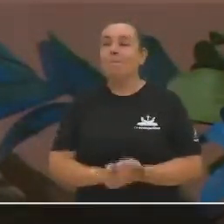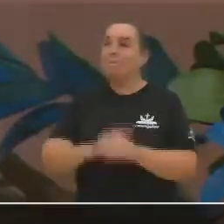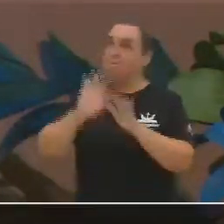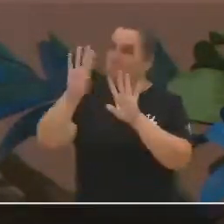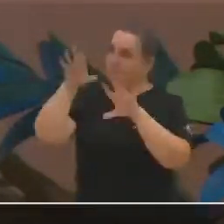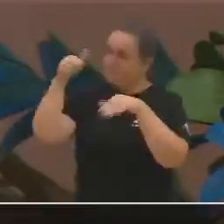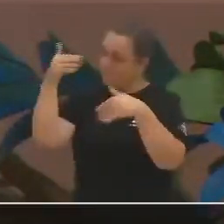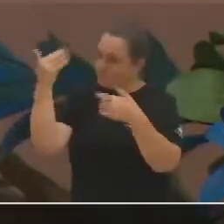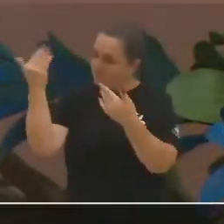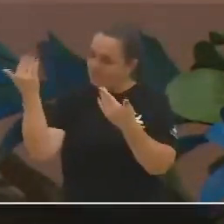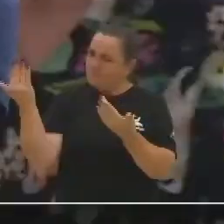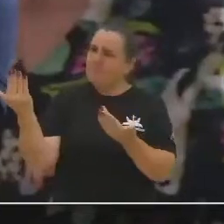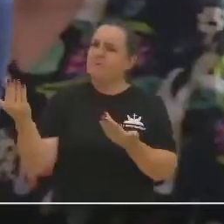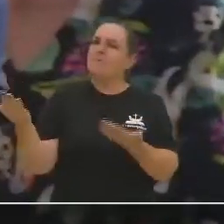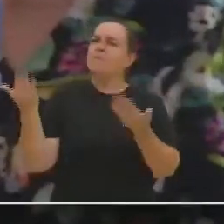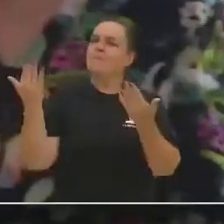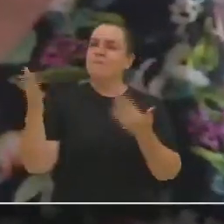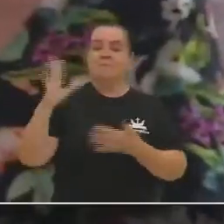Ave, ave das